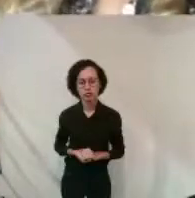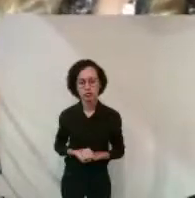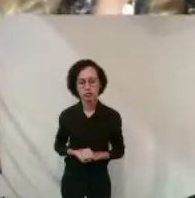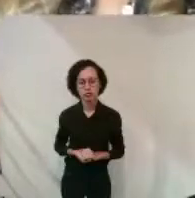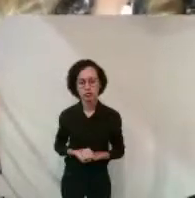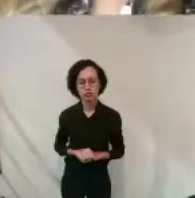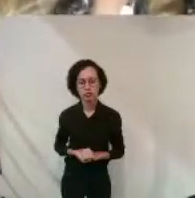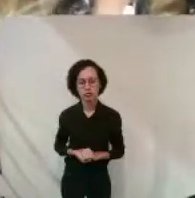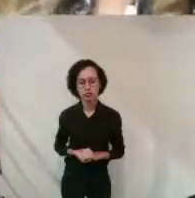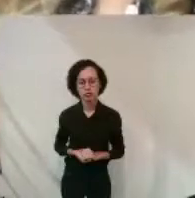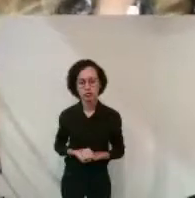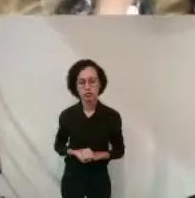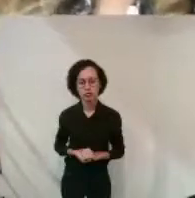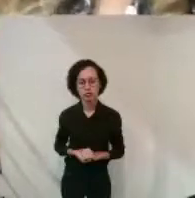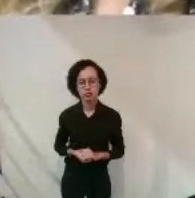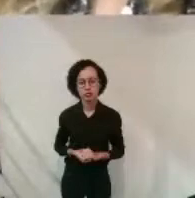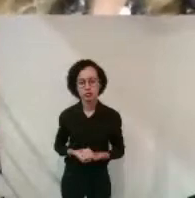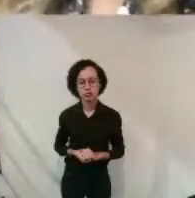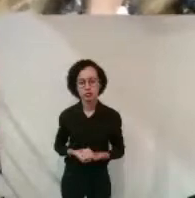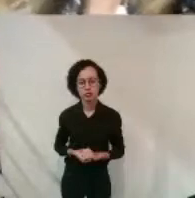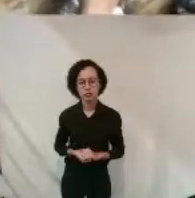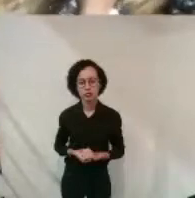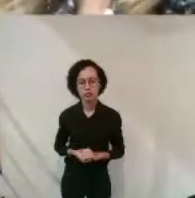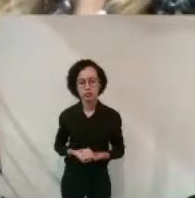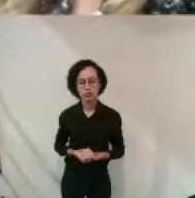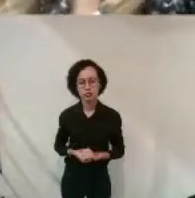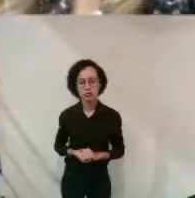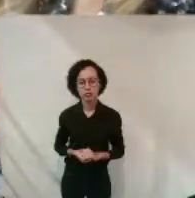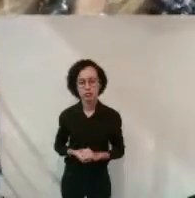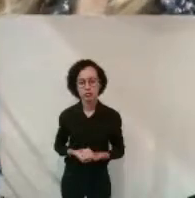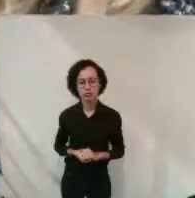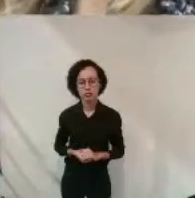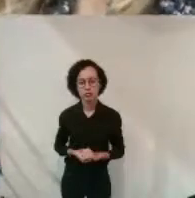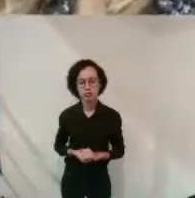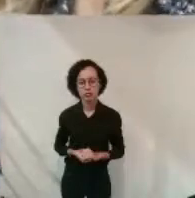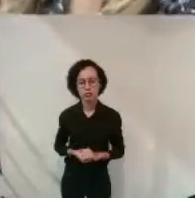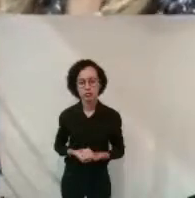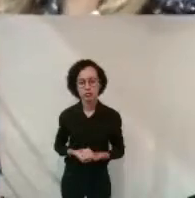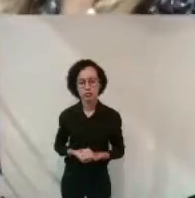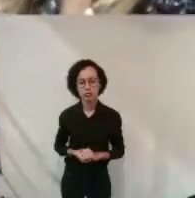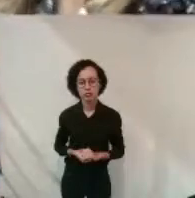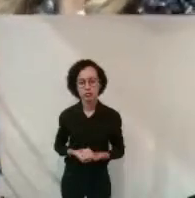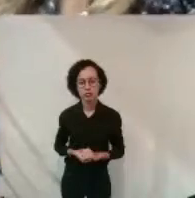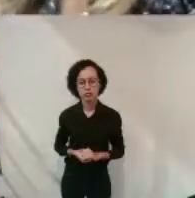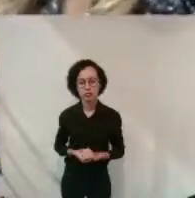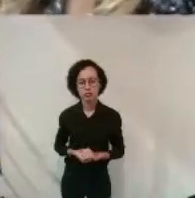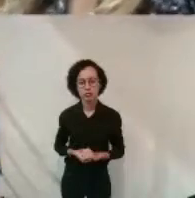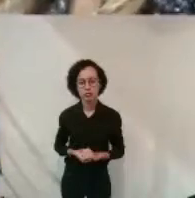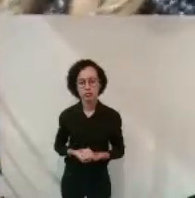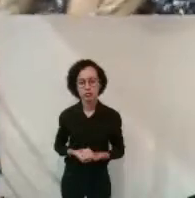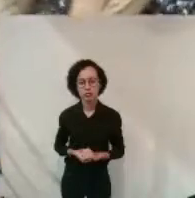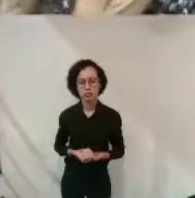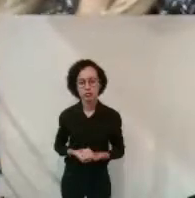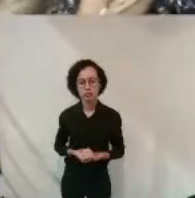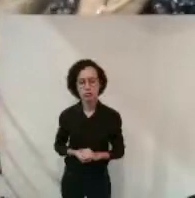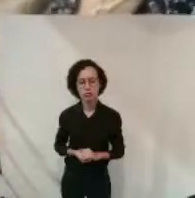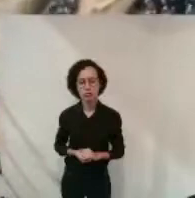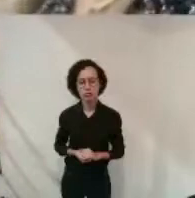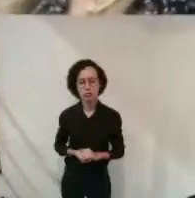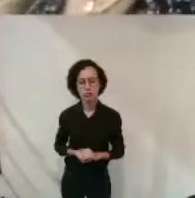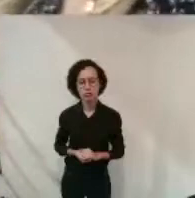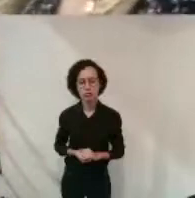ou extrajudiciais, acontece que, na prática, há uma grande dificuldade do gestor público, sobretudo do município, que tem o orçamento